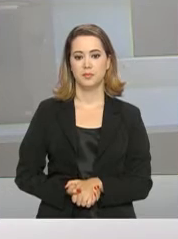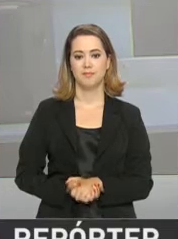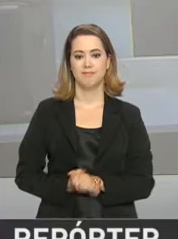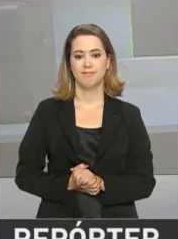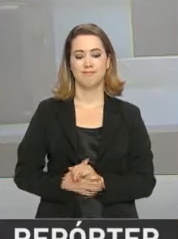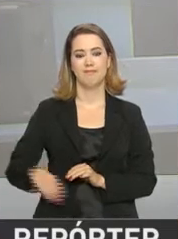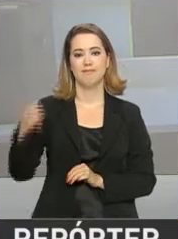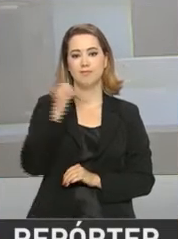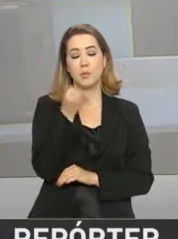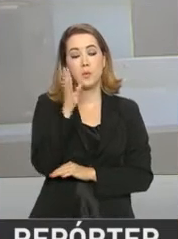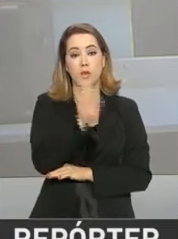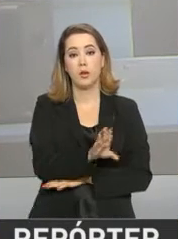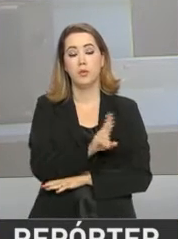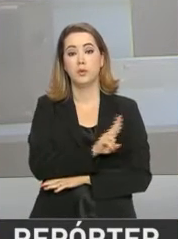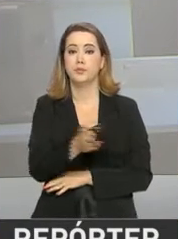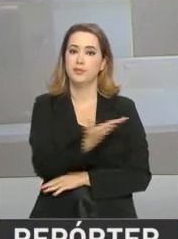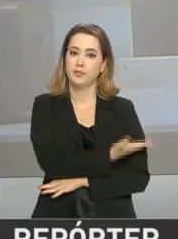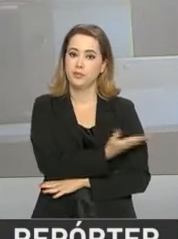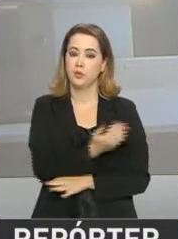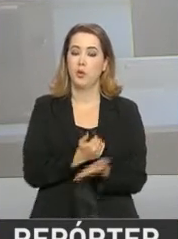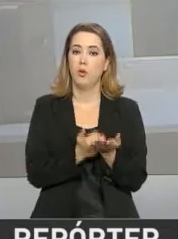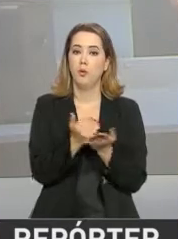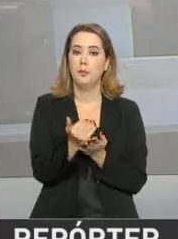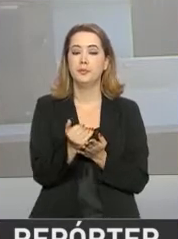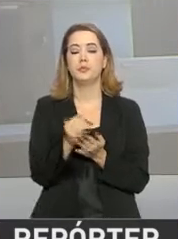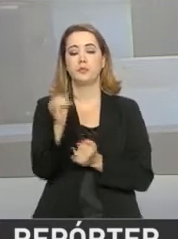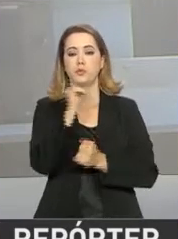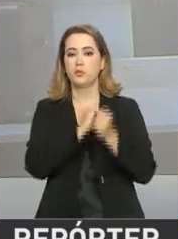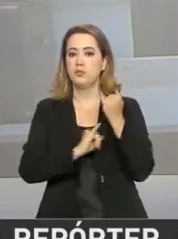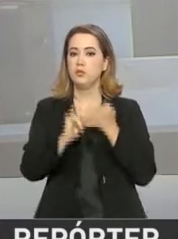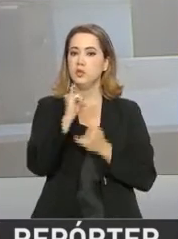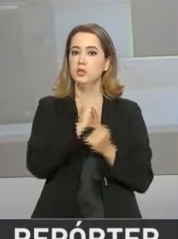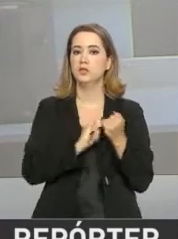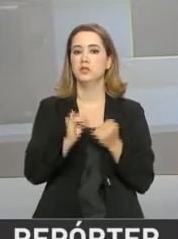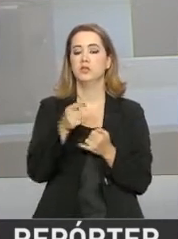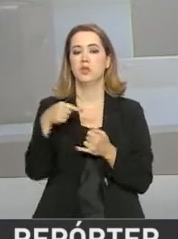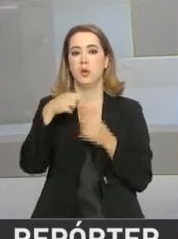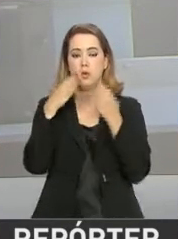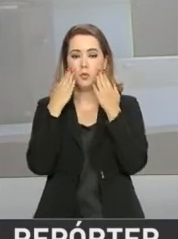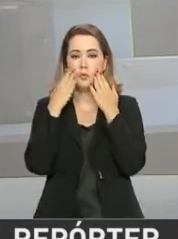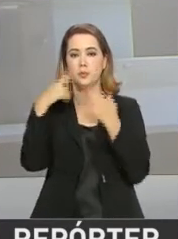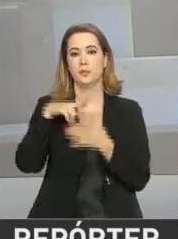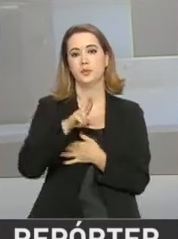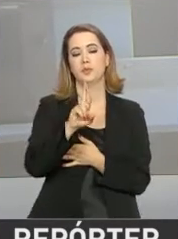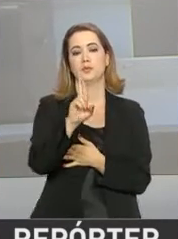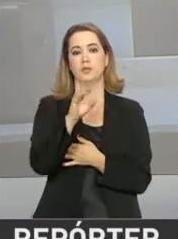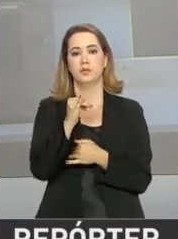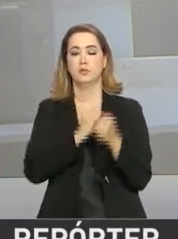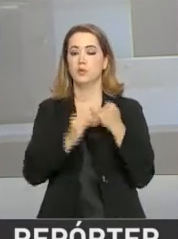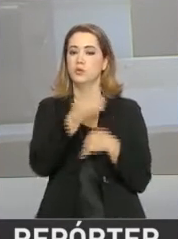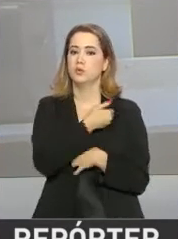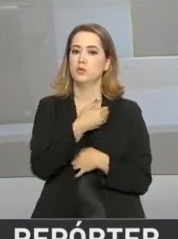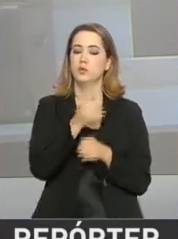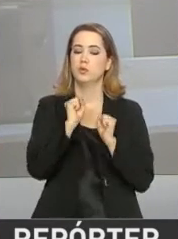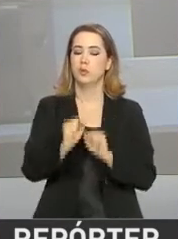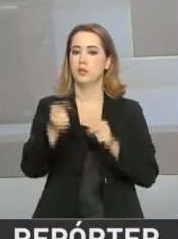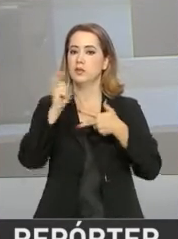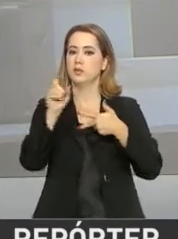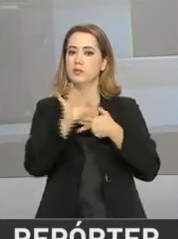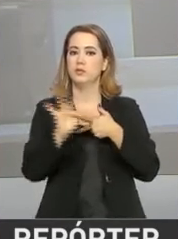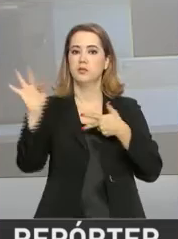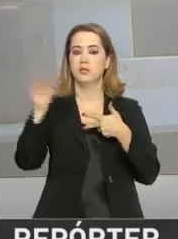olá boa tarde eu sou josé luiz filho ea partir de agora trago pra você aqui no repórter nbr notícias do poder executivo